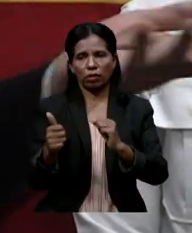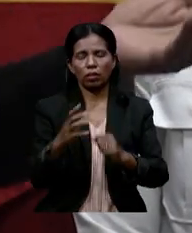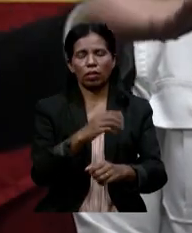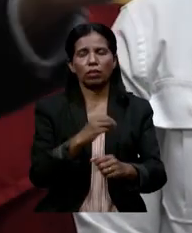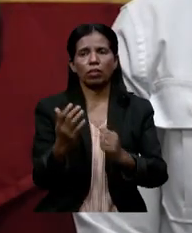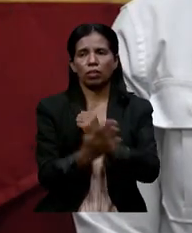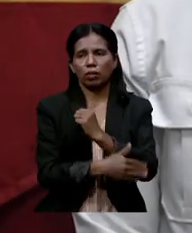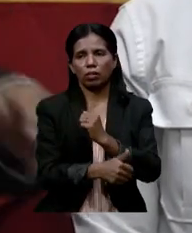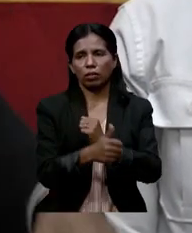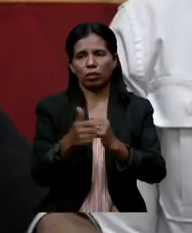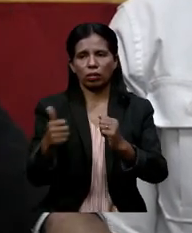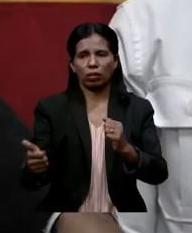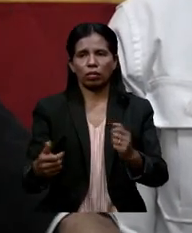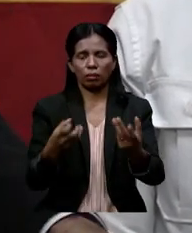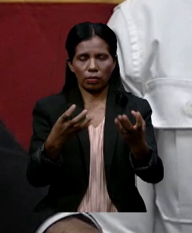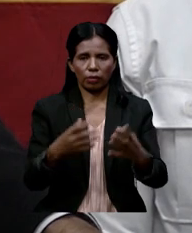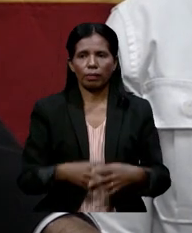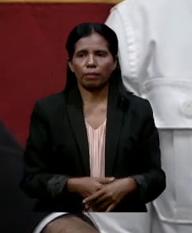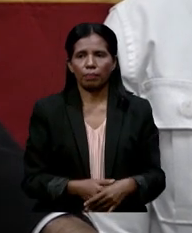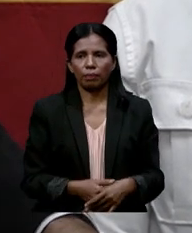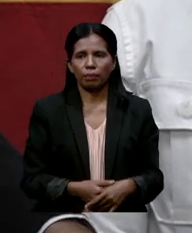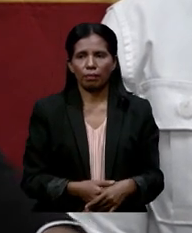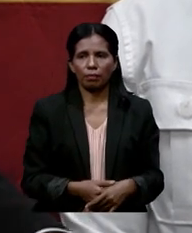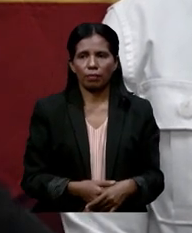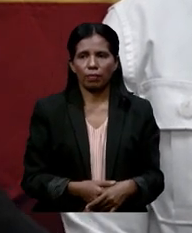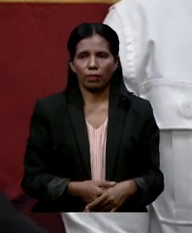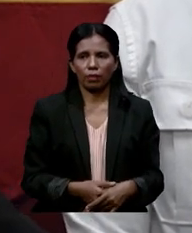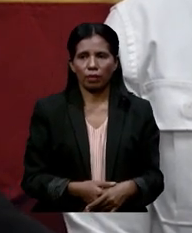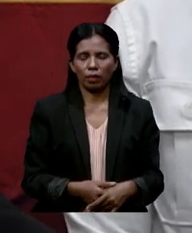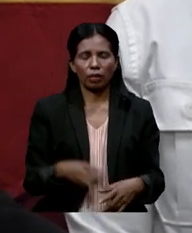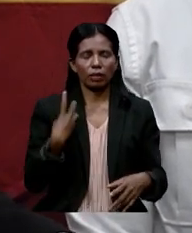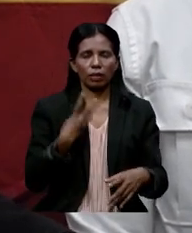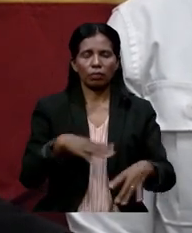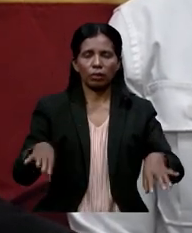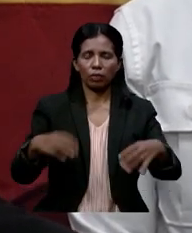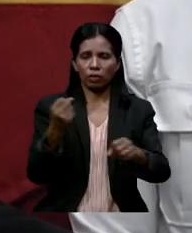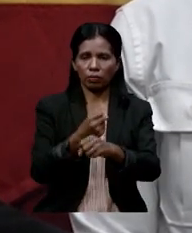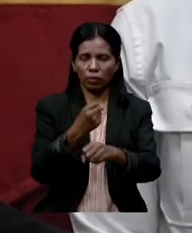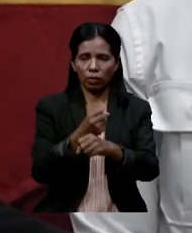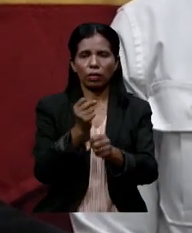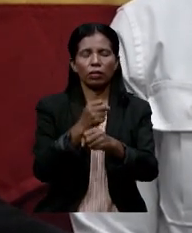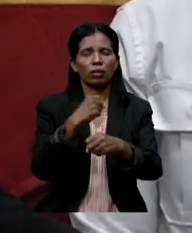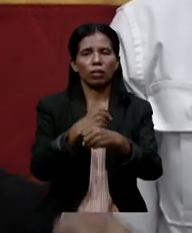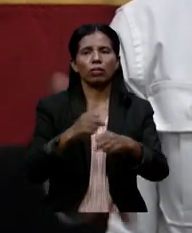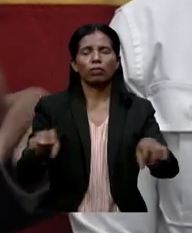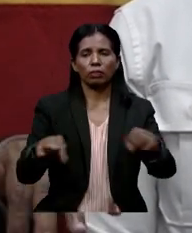raida o rai lubukida caric. E nema esforço bota tu halau.